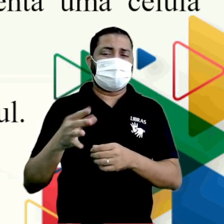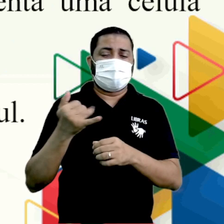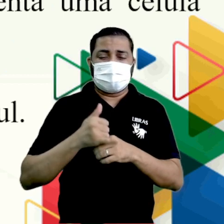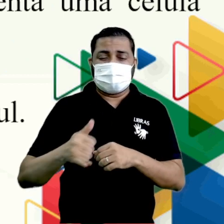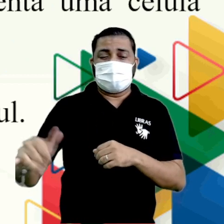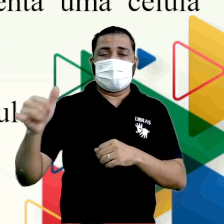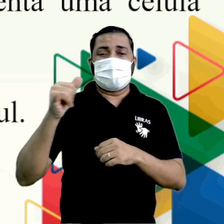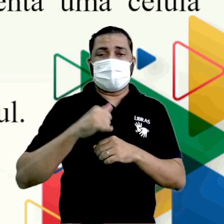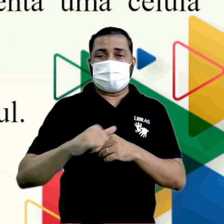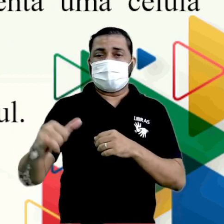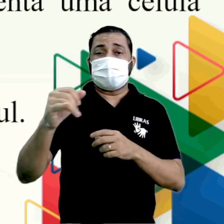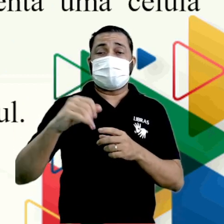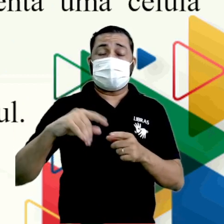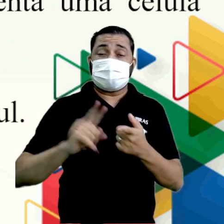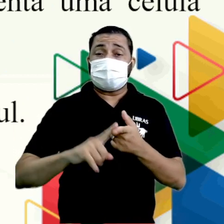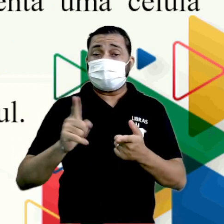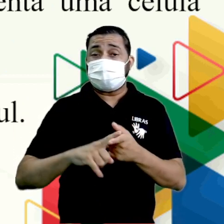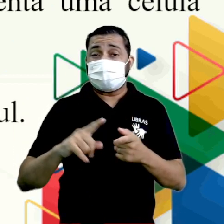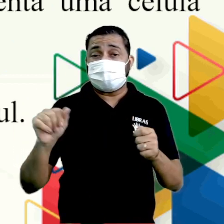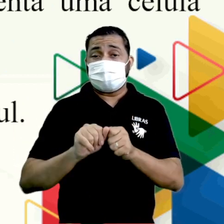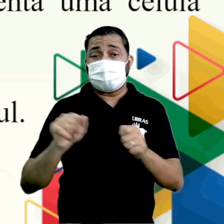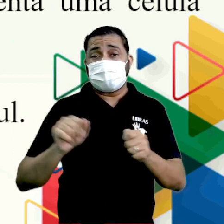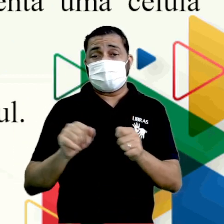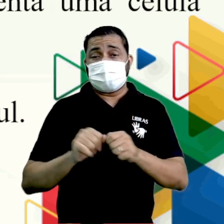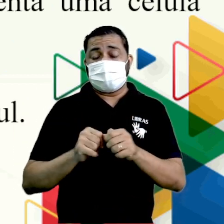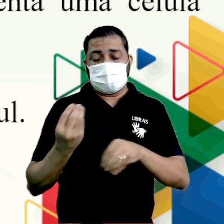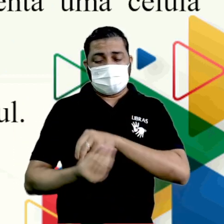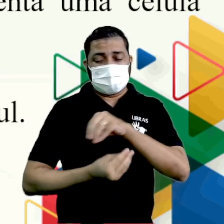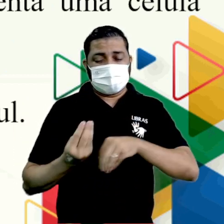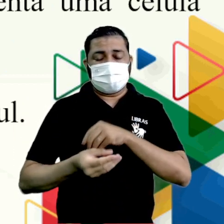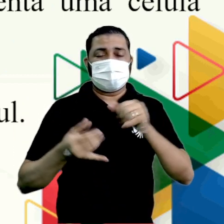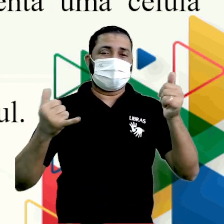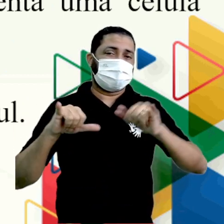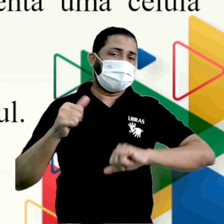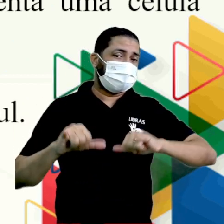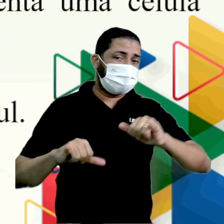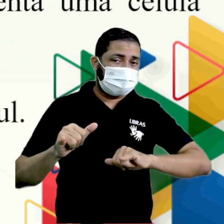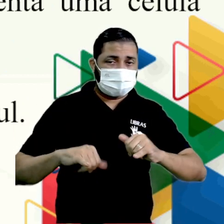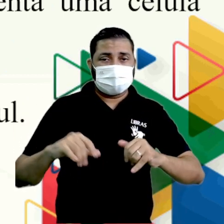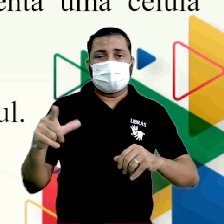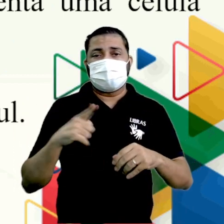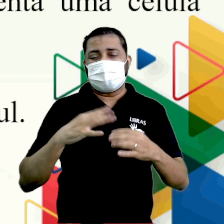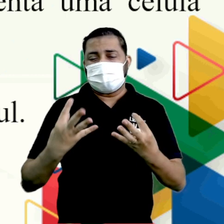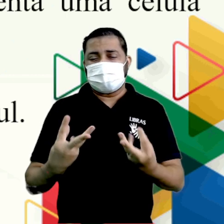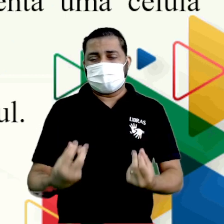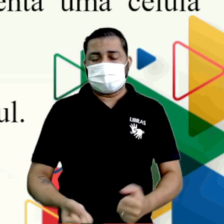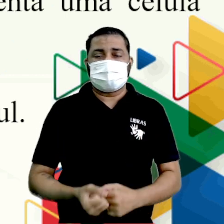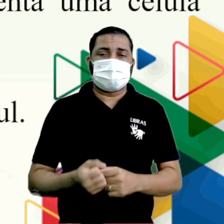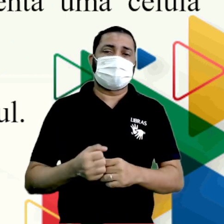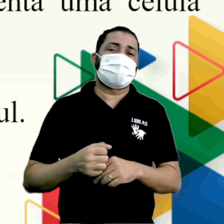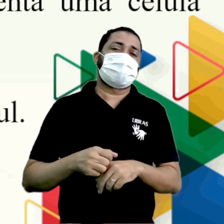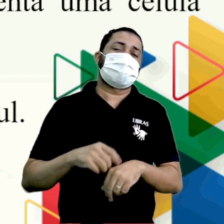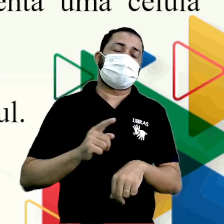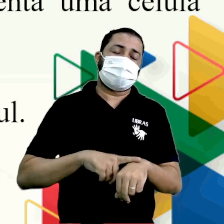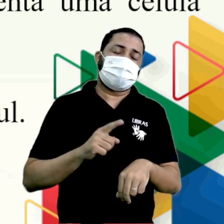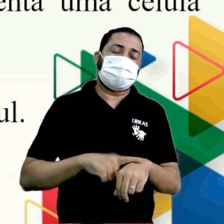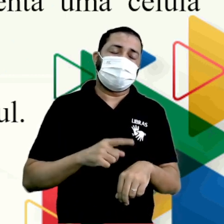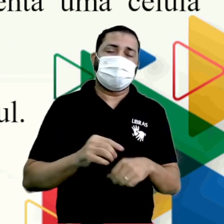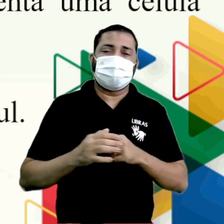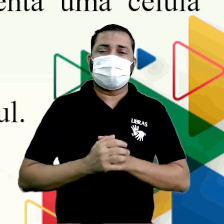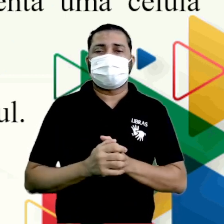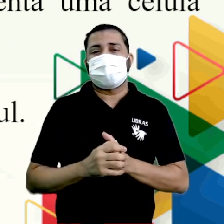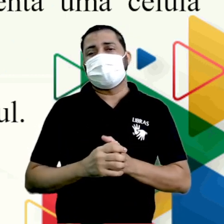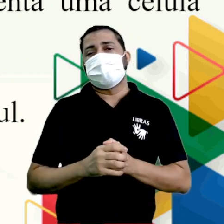eletricidade, ele também vai fazer a reação química, tá certo? Então ele vai se desgastando com o tempo. É isso que ele quer dizer com